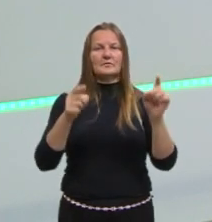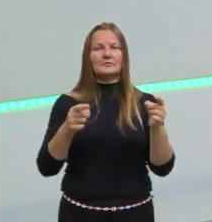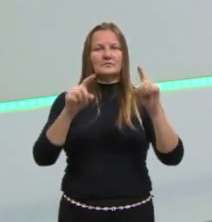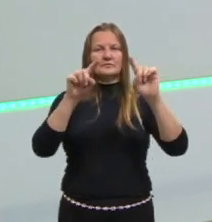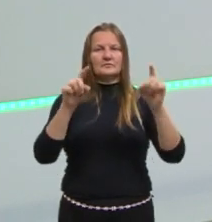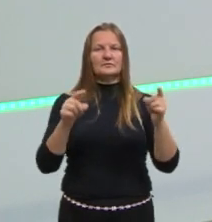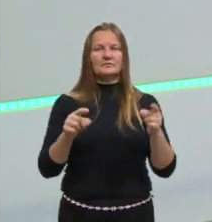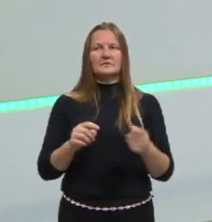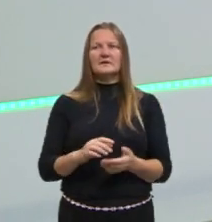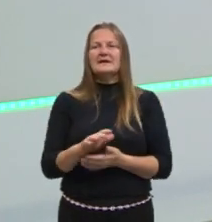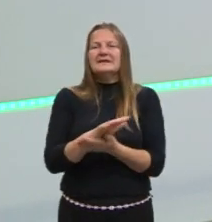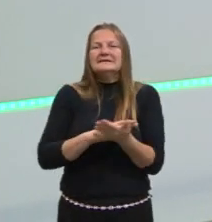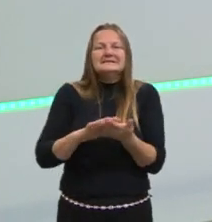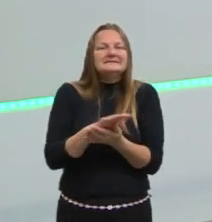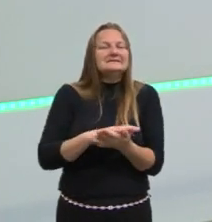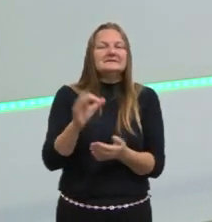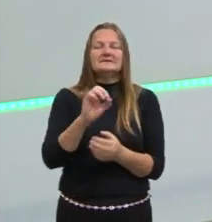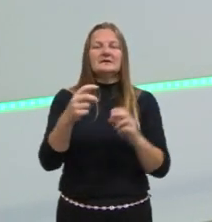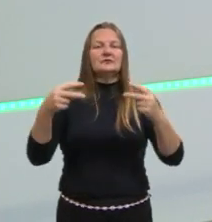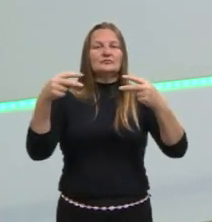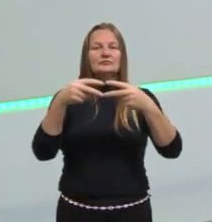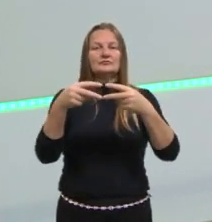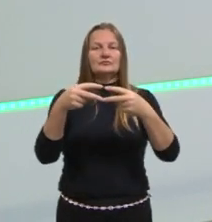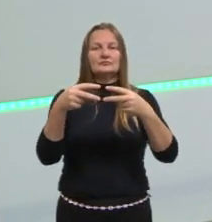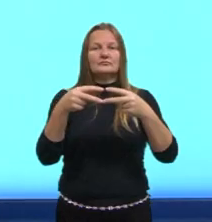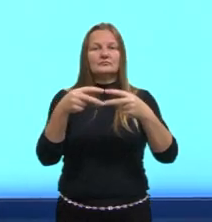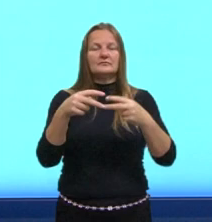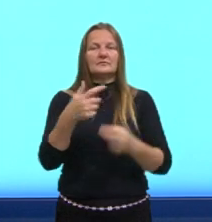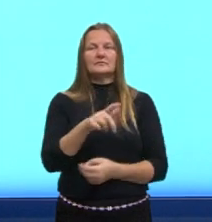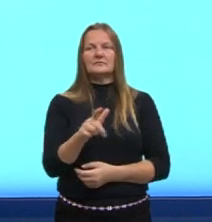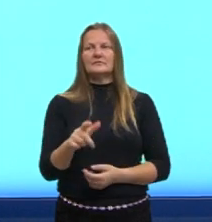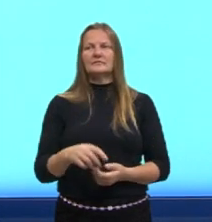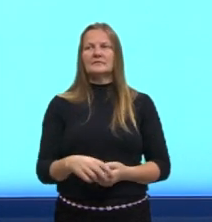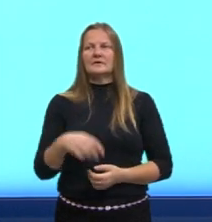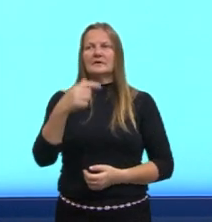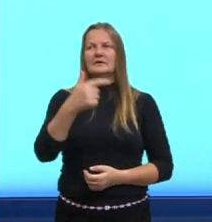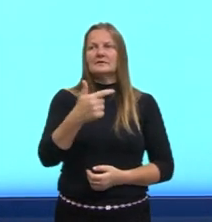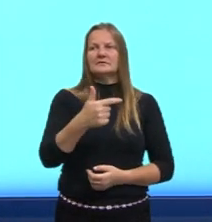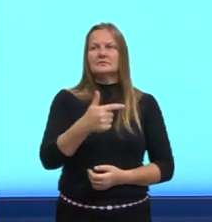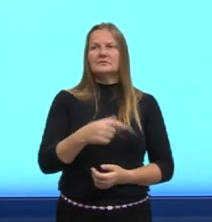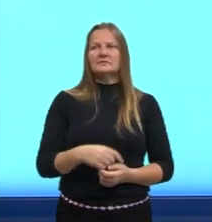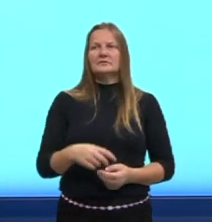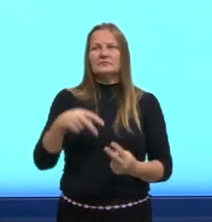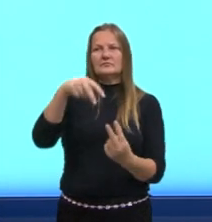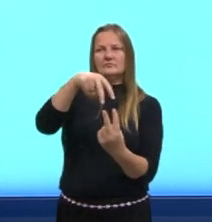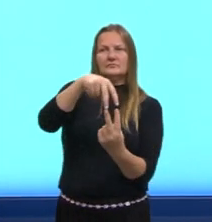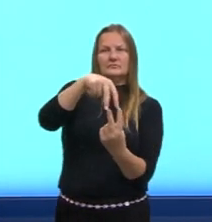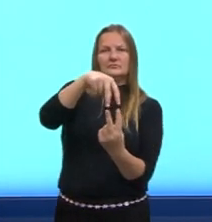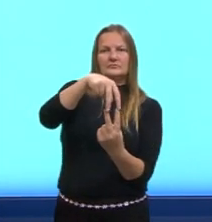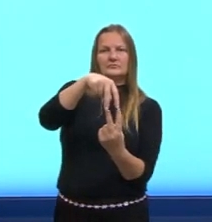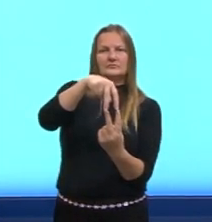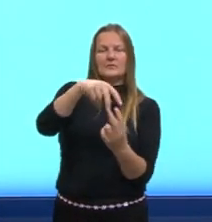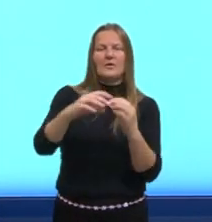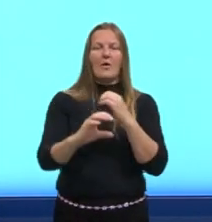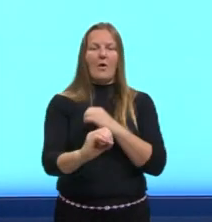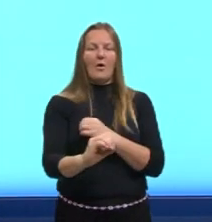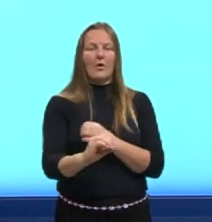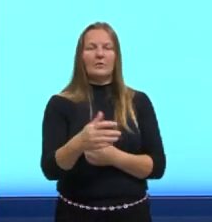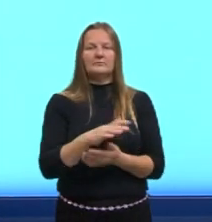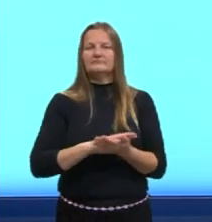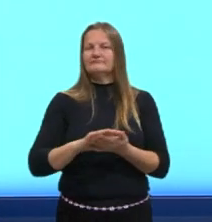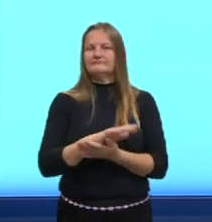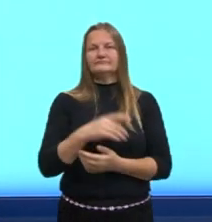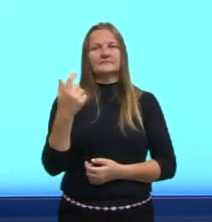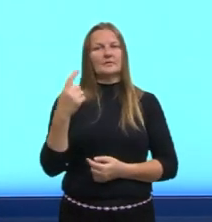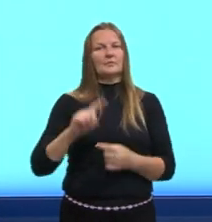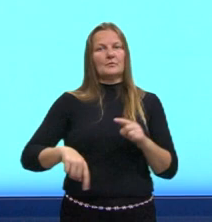primeira aqui nem tem ligação dupla ou seja não é ele a segunda essa ligação dupla aqui é com o Então não é o caso porque